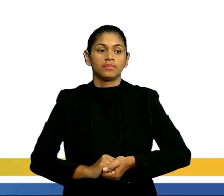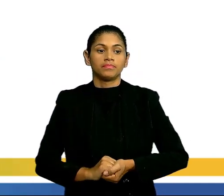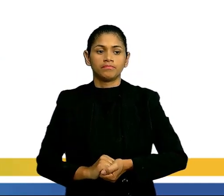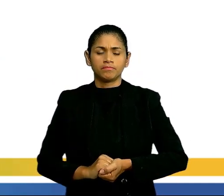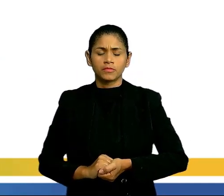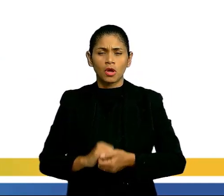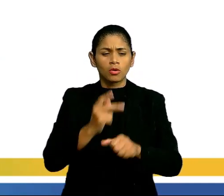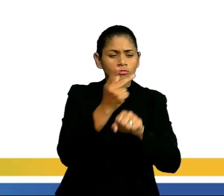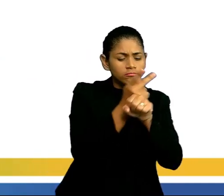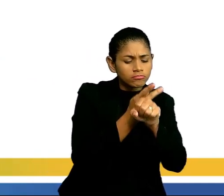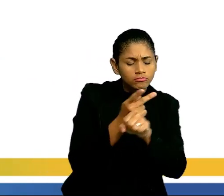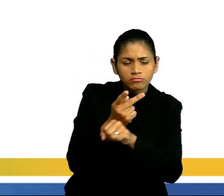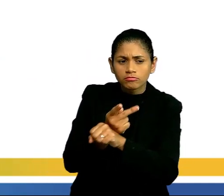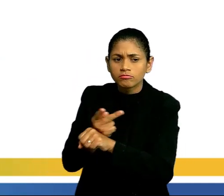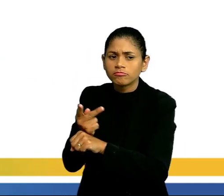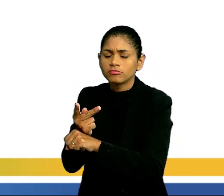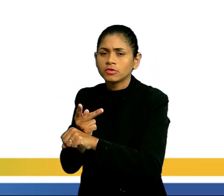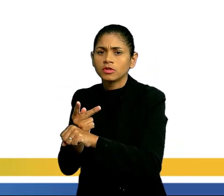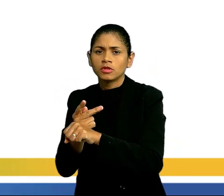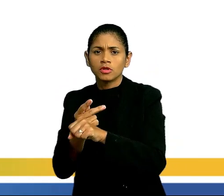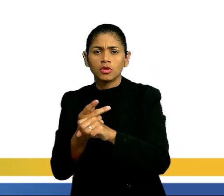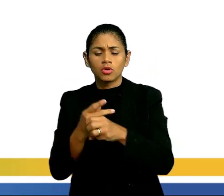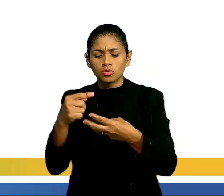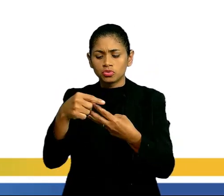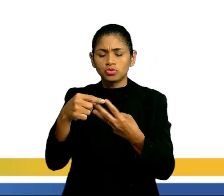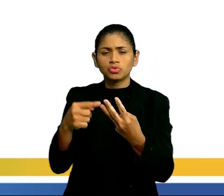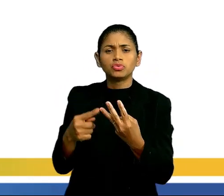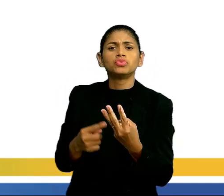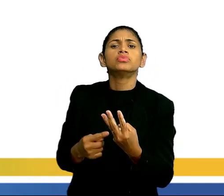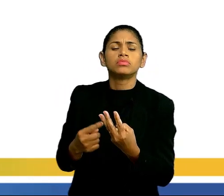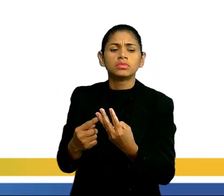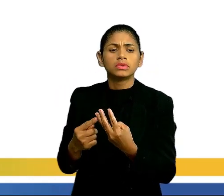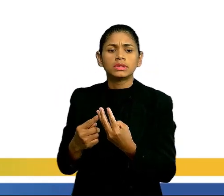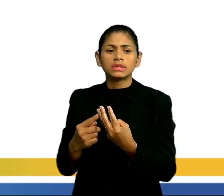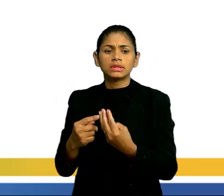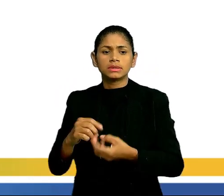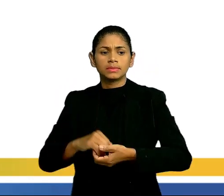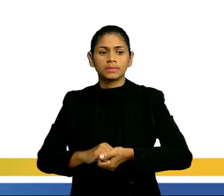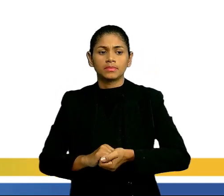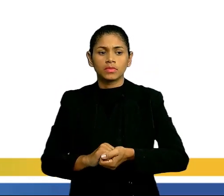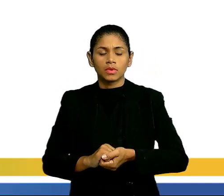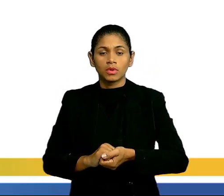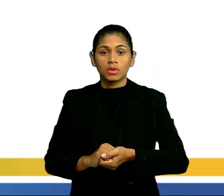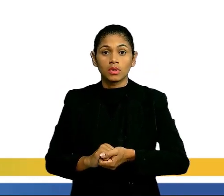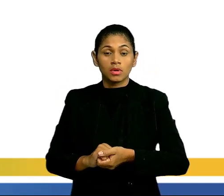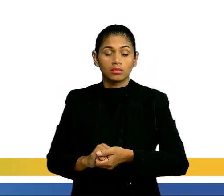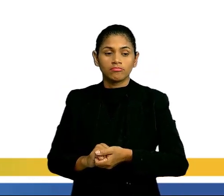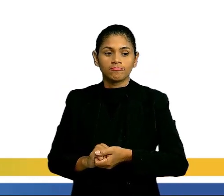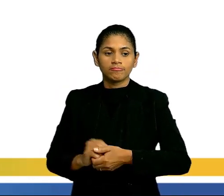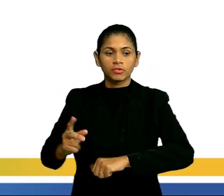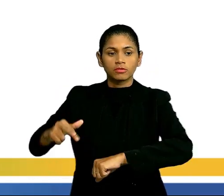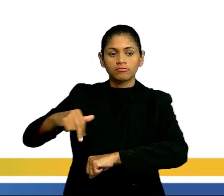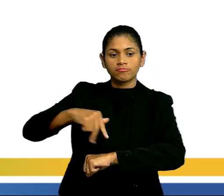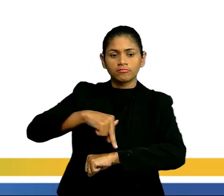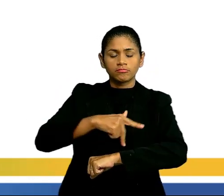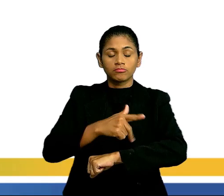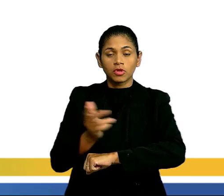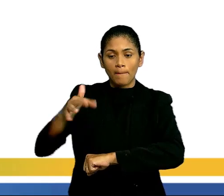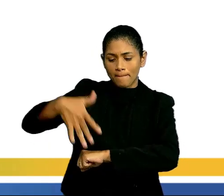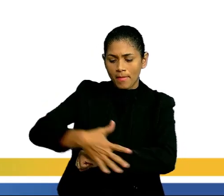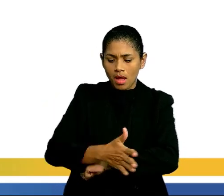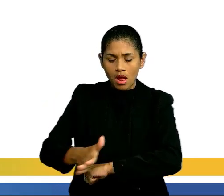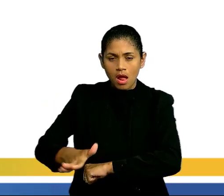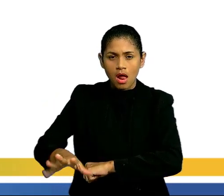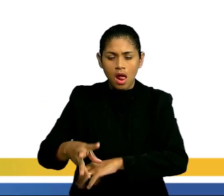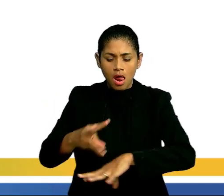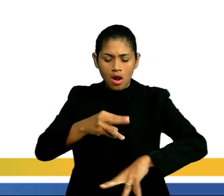eu te procurei tal qual os 3 reis magos, que caminhavam através de mares e desertos, até que um